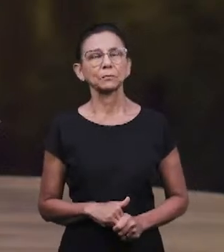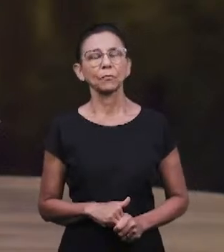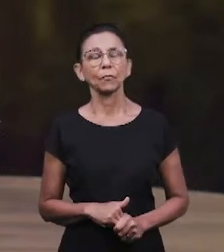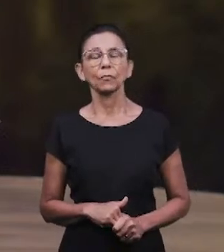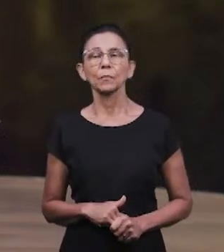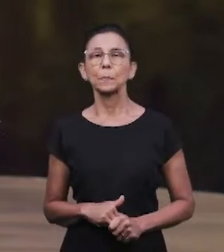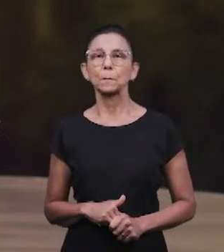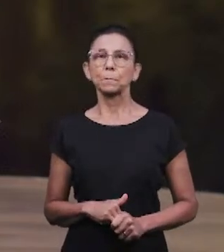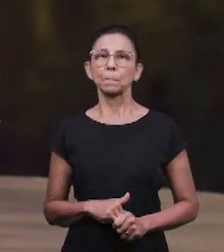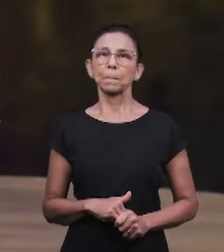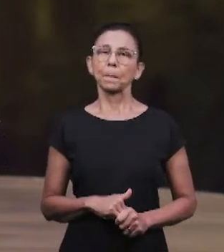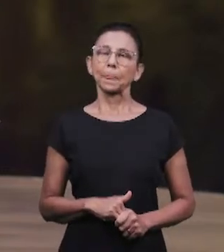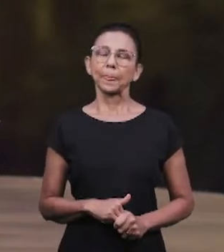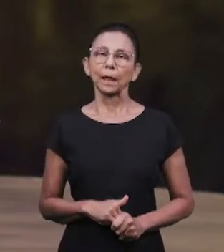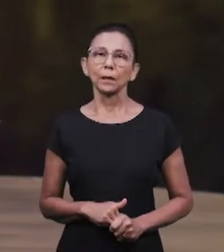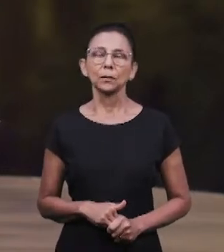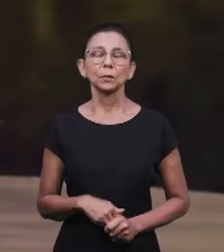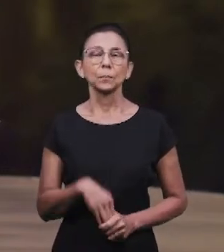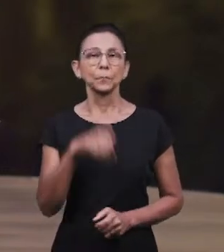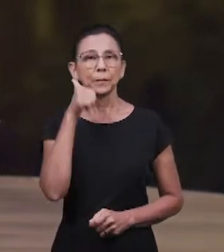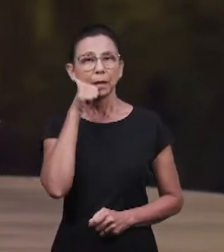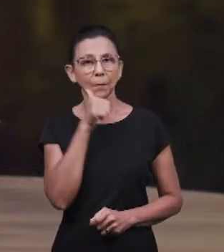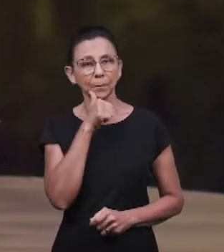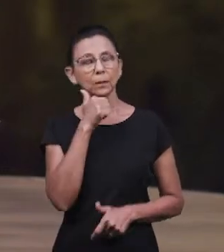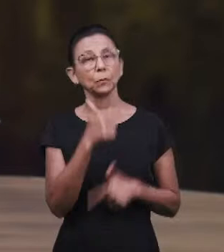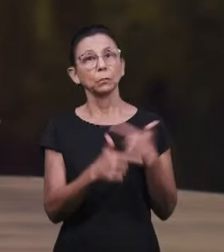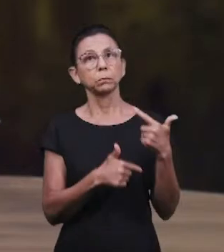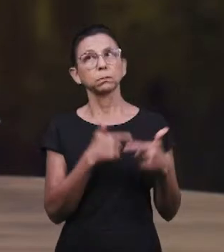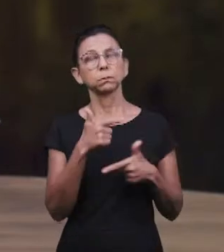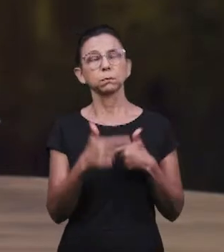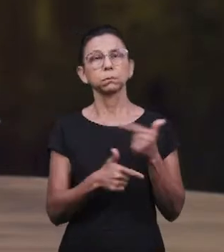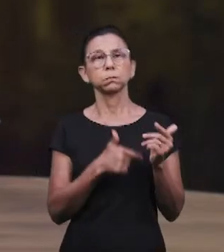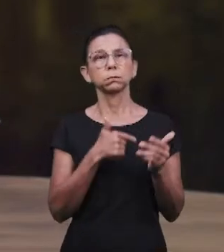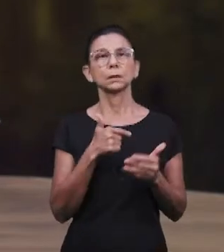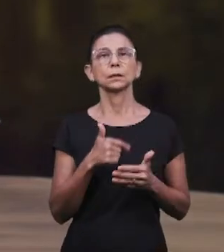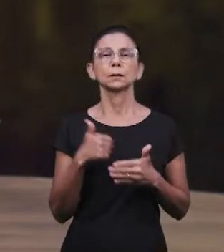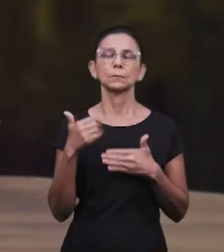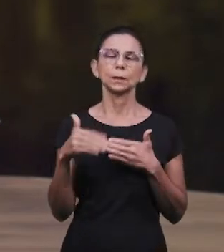A luta da mãe é diária,